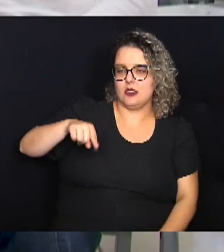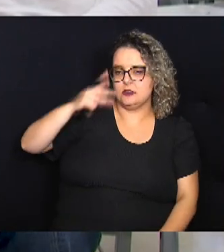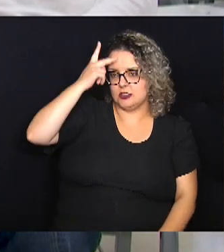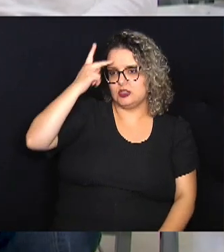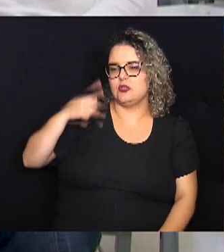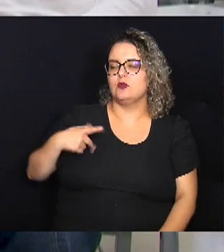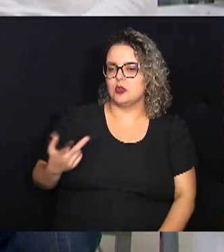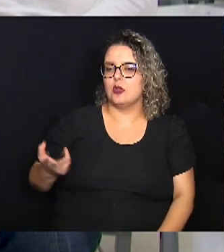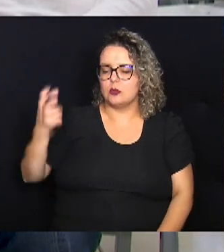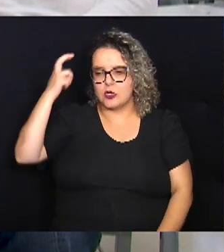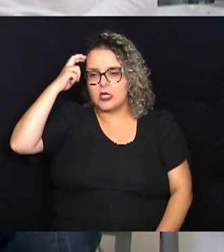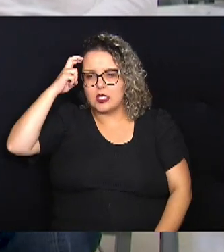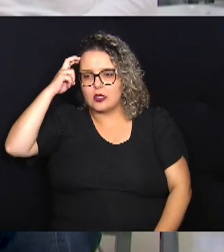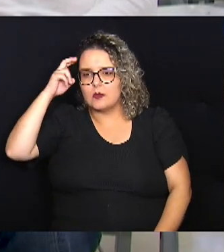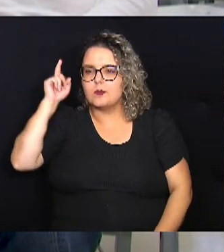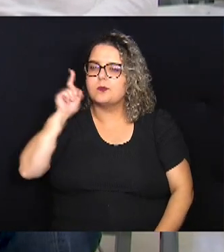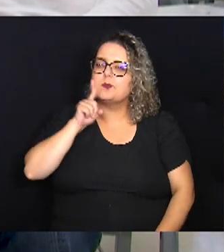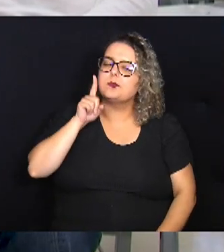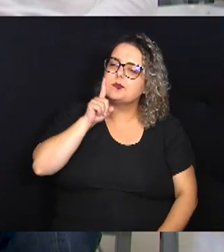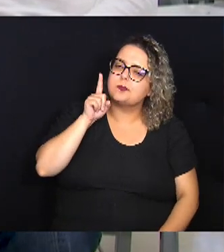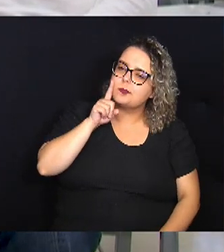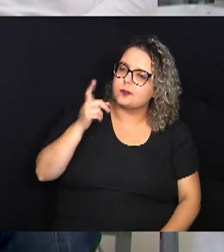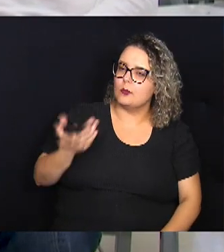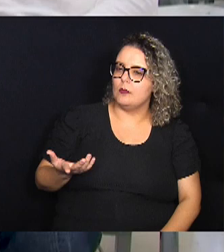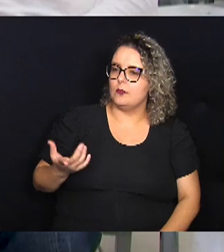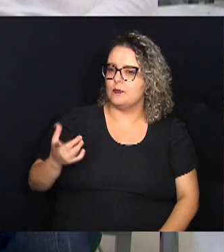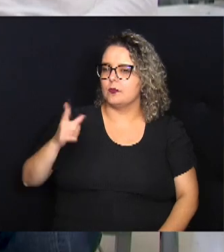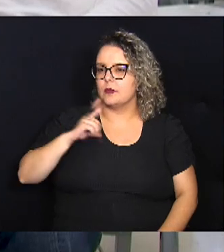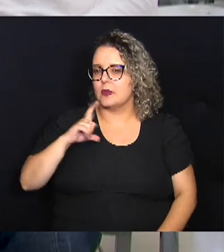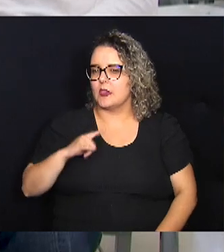na cultura norte-americana, tendem a